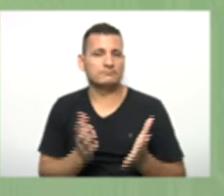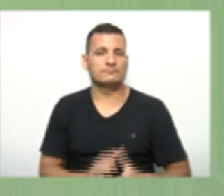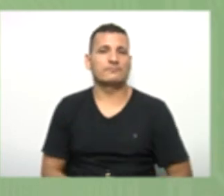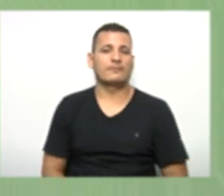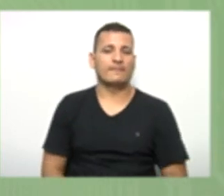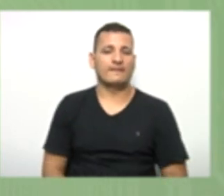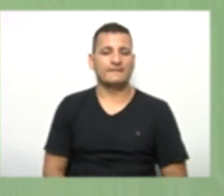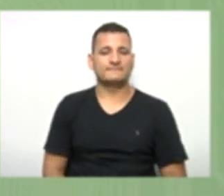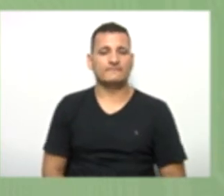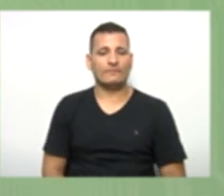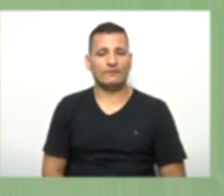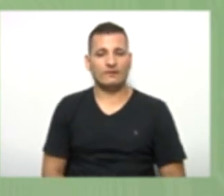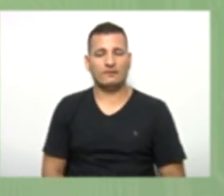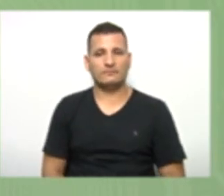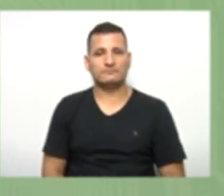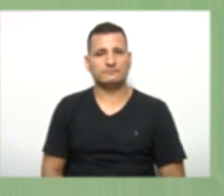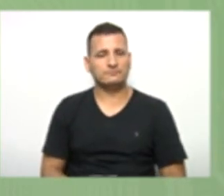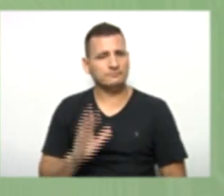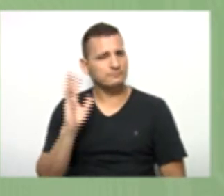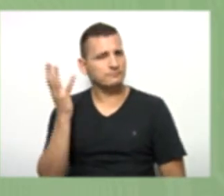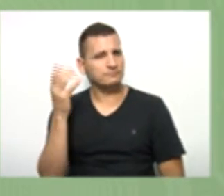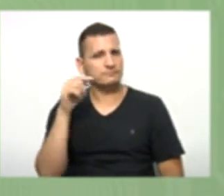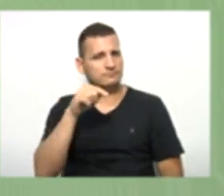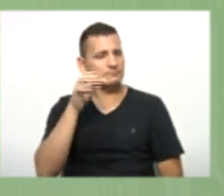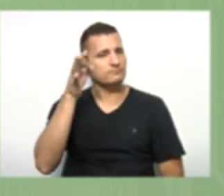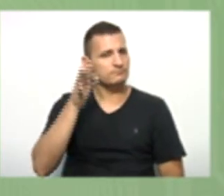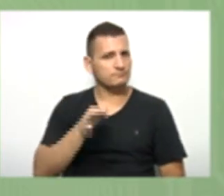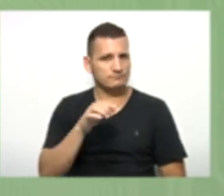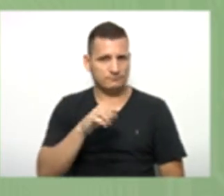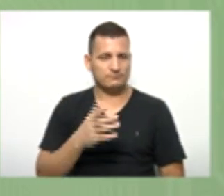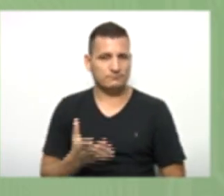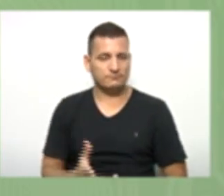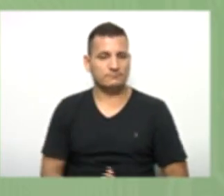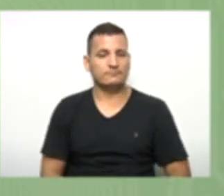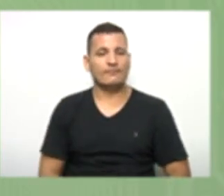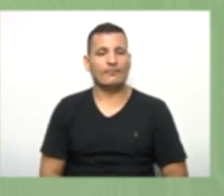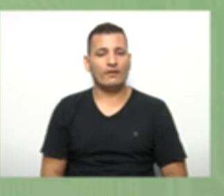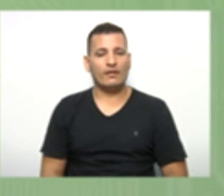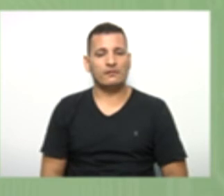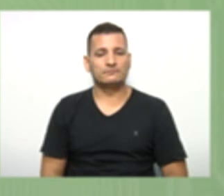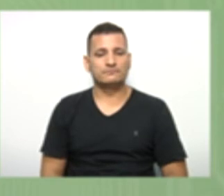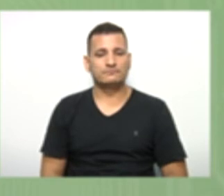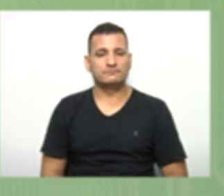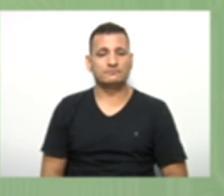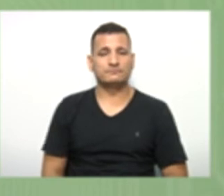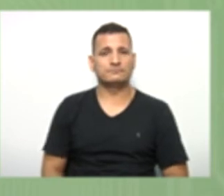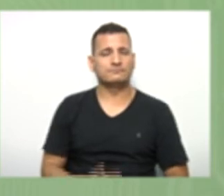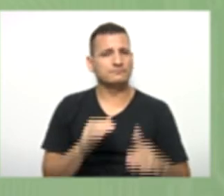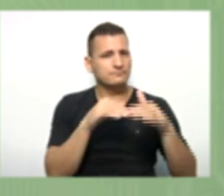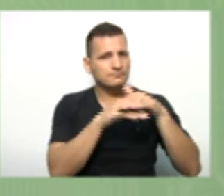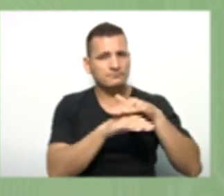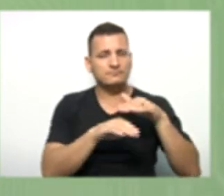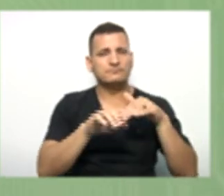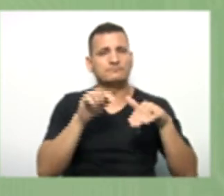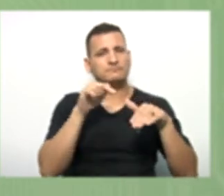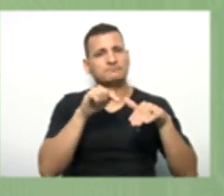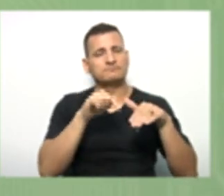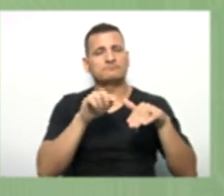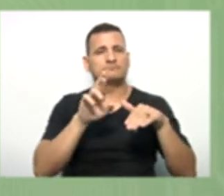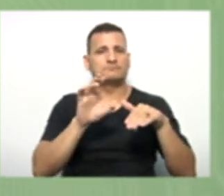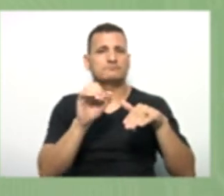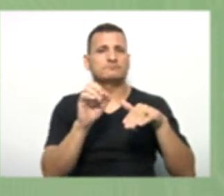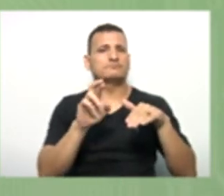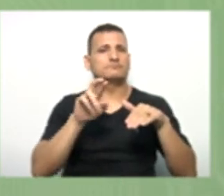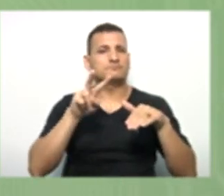olha só, será que essa está certa? Vamos lá. A reserva do Fundo de Assistência, ela deverá